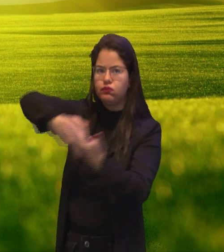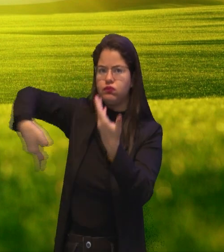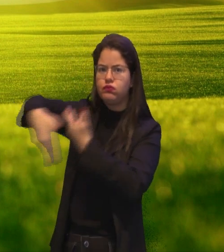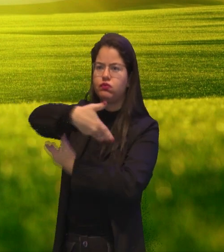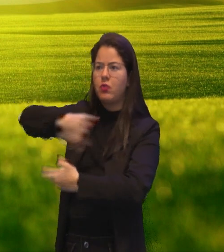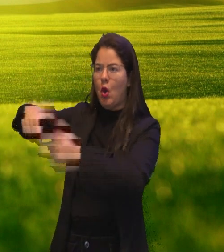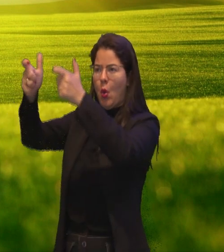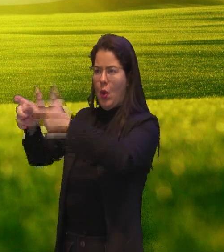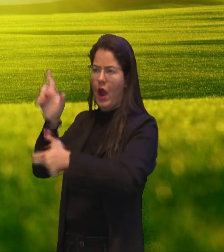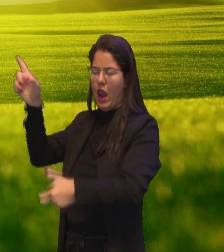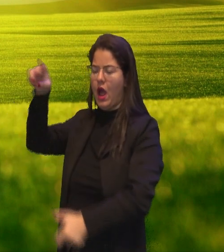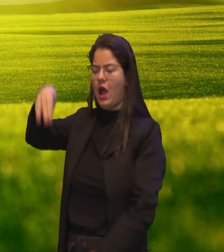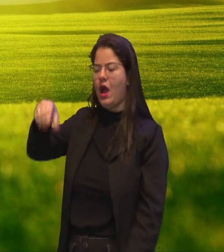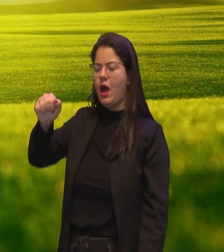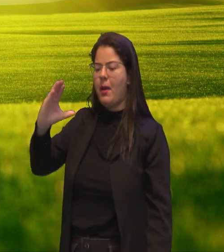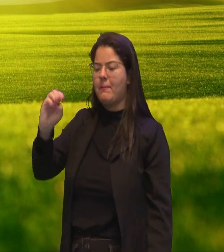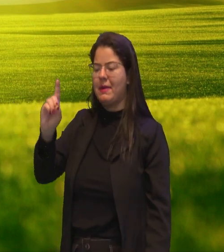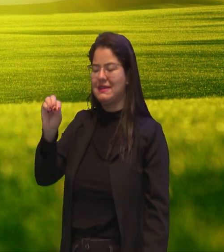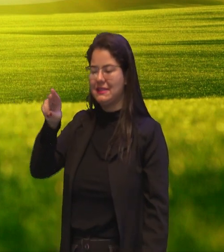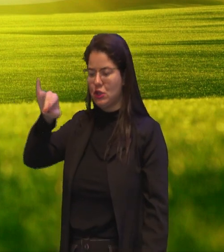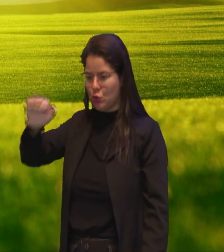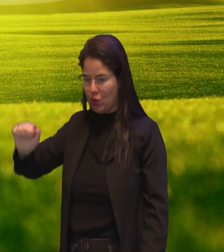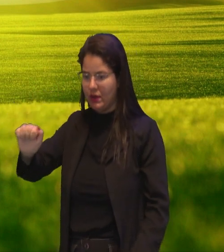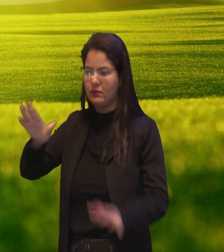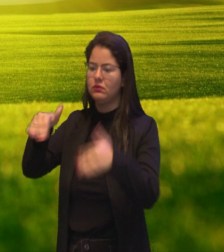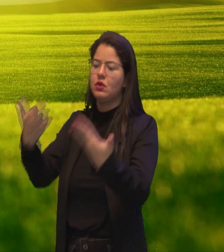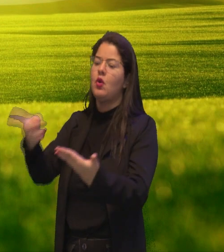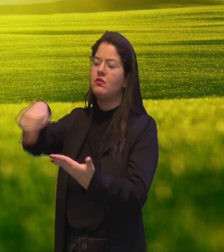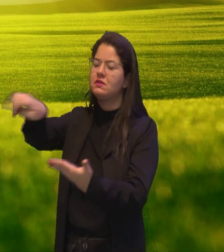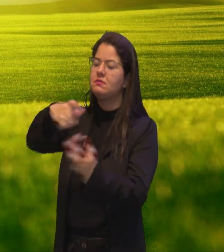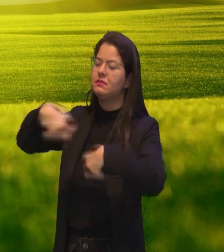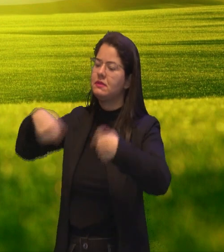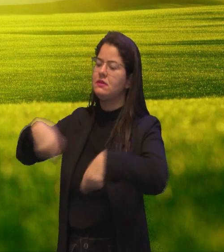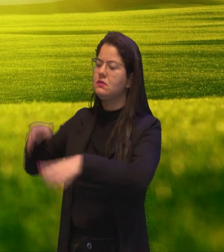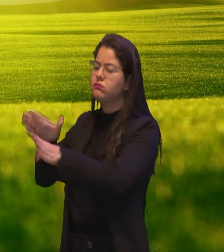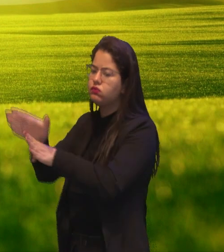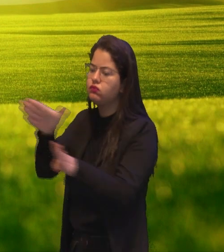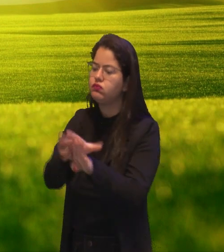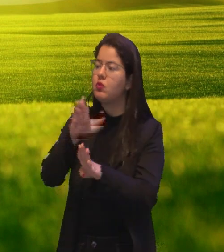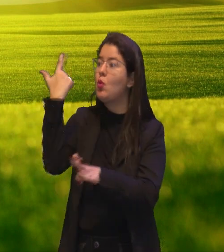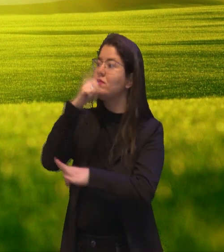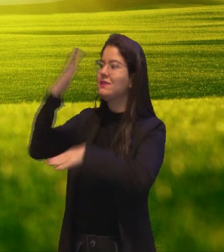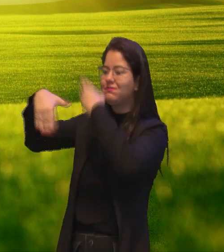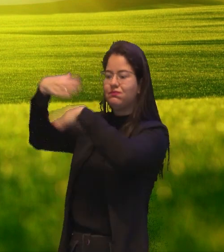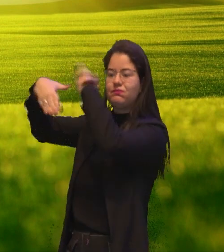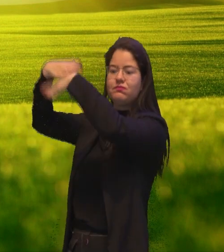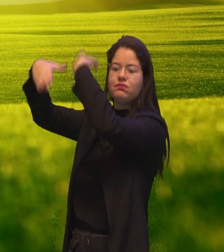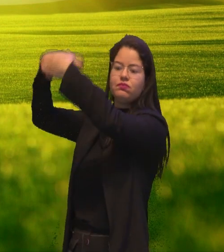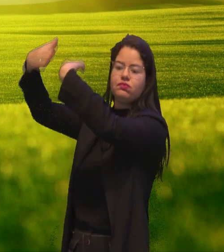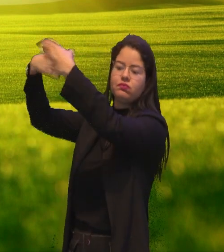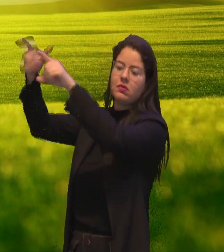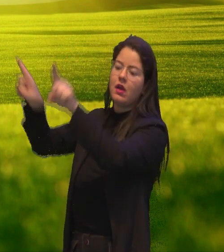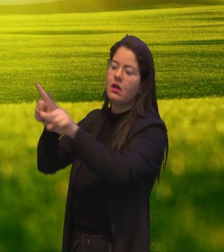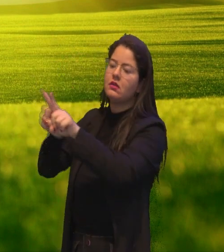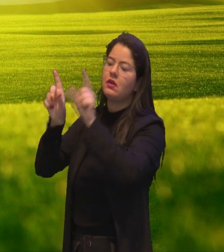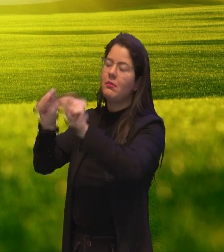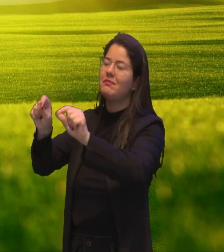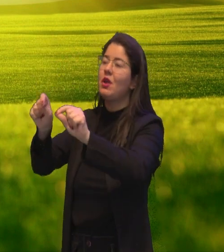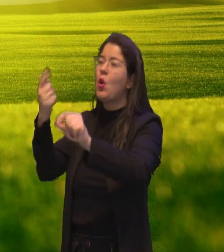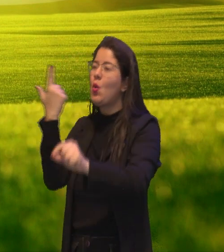Macedônia. Contudo, vos exortamos, irmãos, a progredirdes cada vez mais, e a diligenciardes por